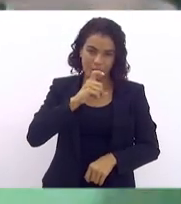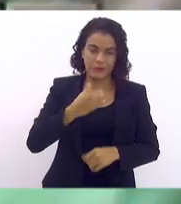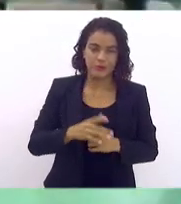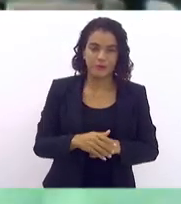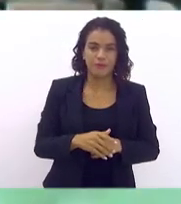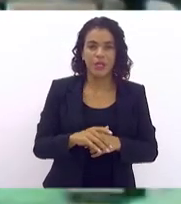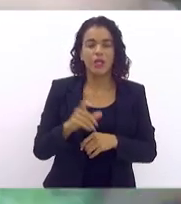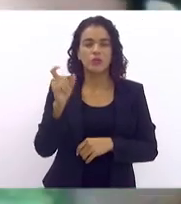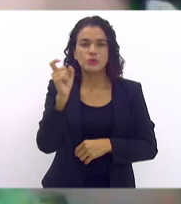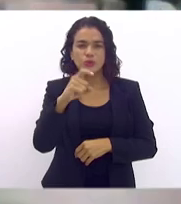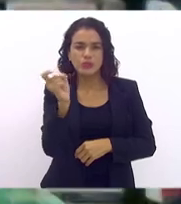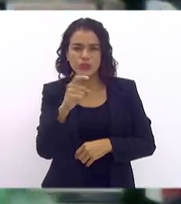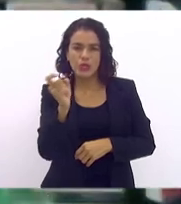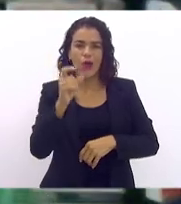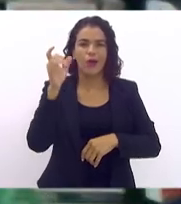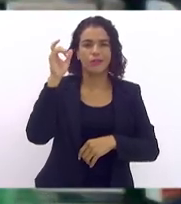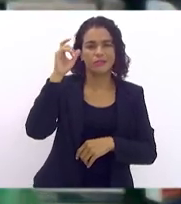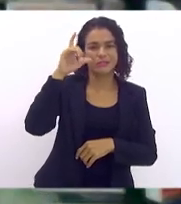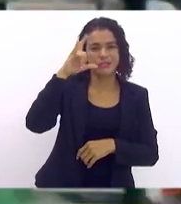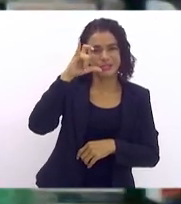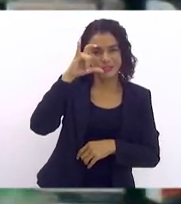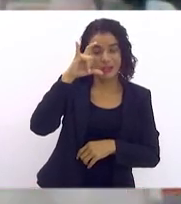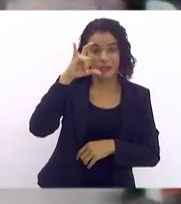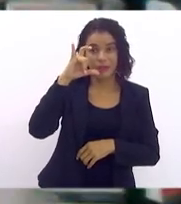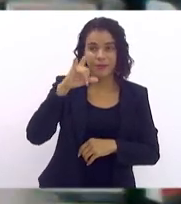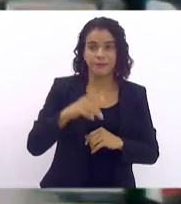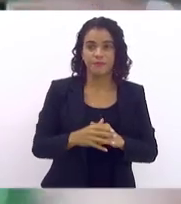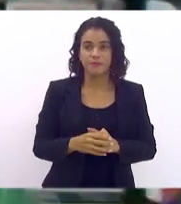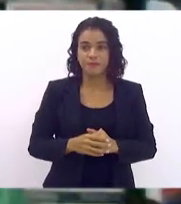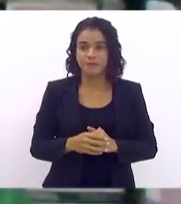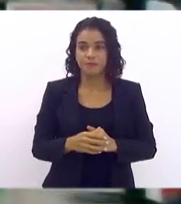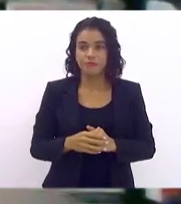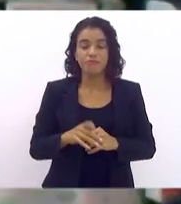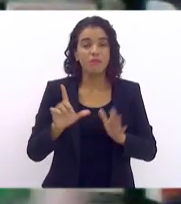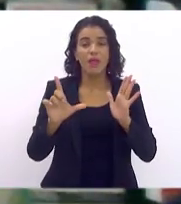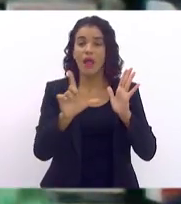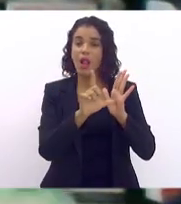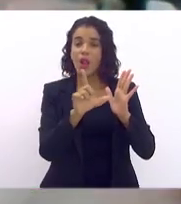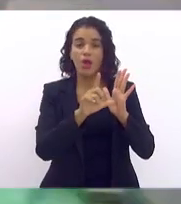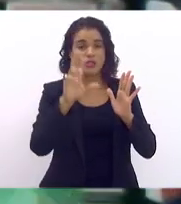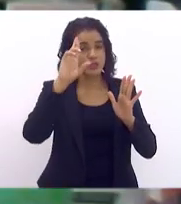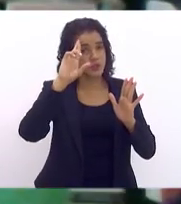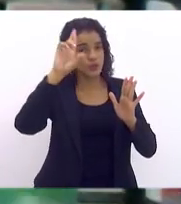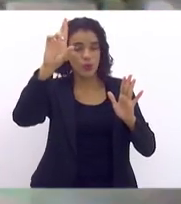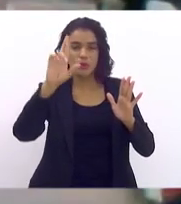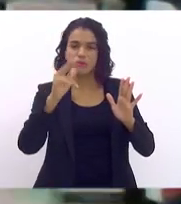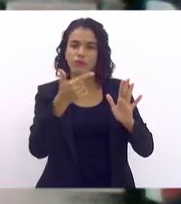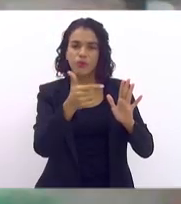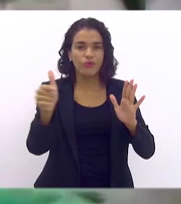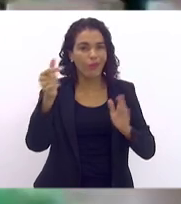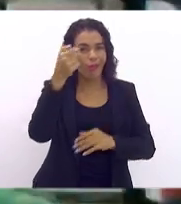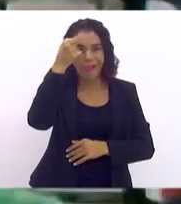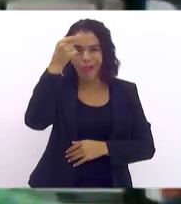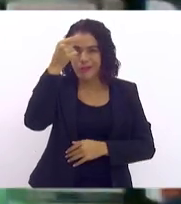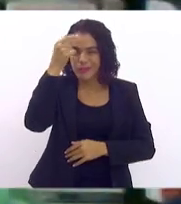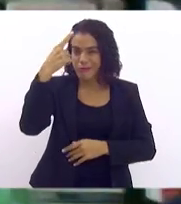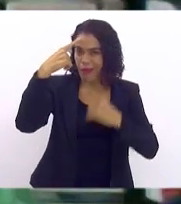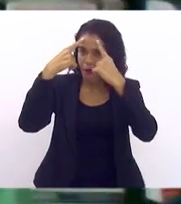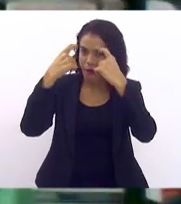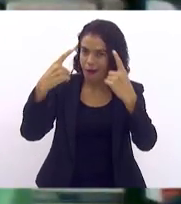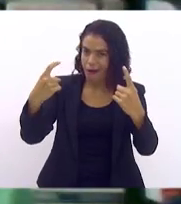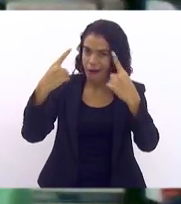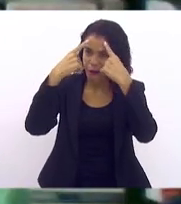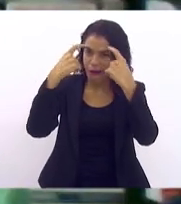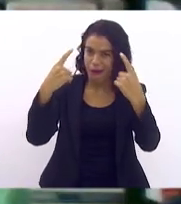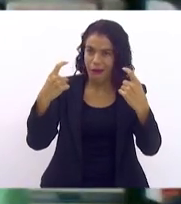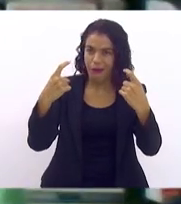TikTok, Instagram, tudo mais. A dona dessa loja não tinha ideia do nível de violência que existe nas redes, e ela